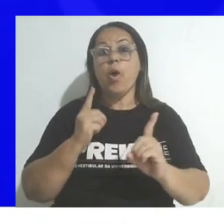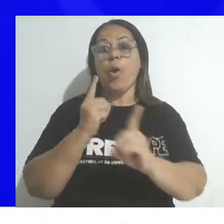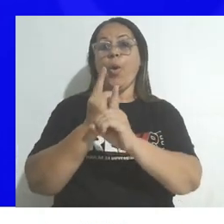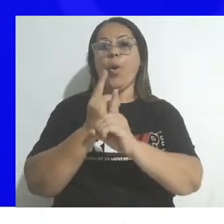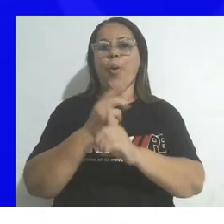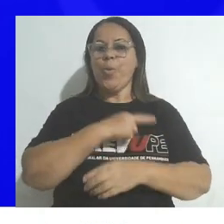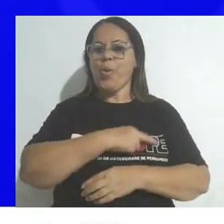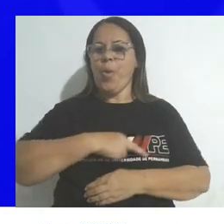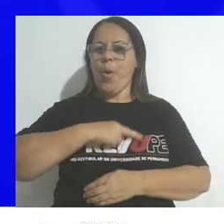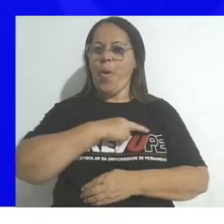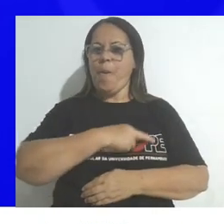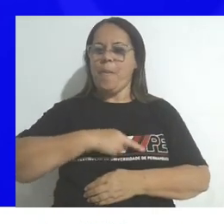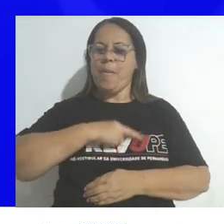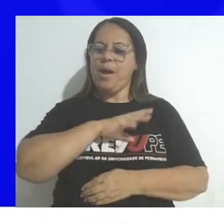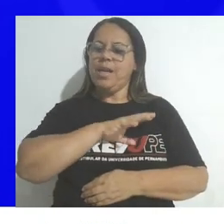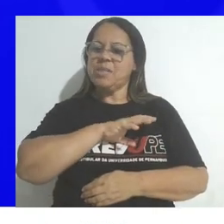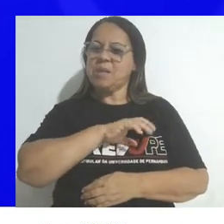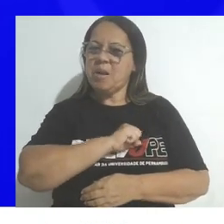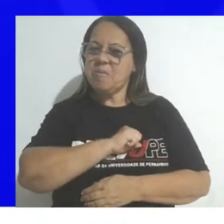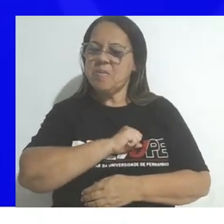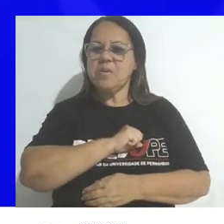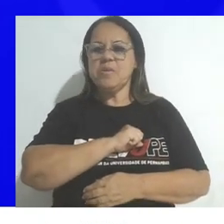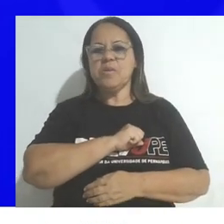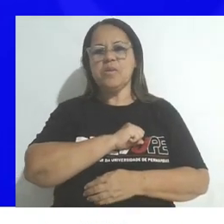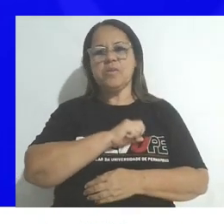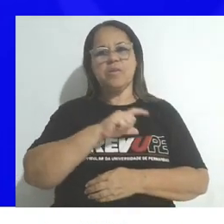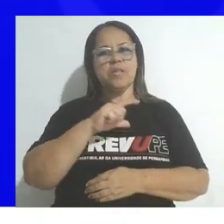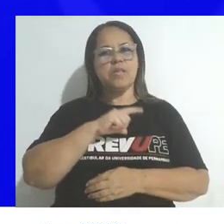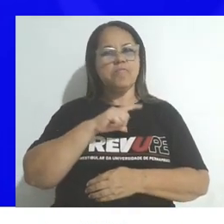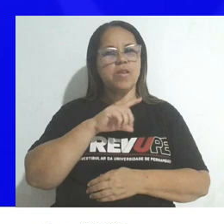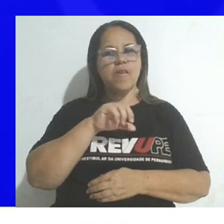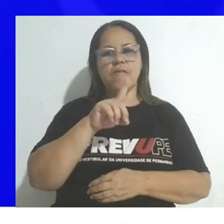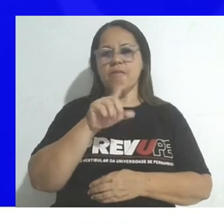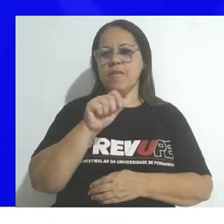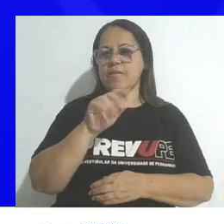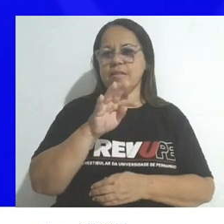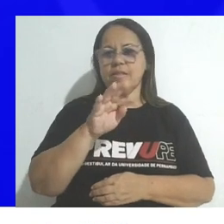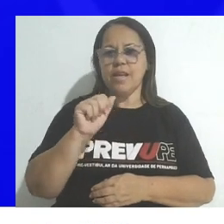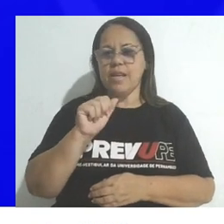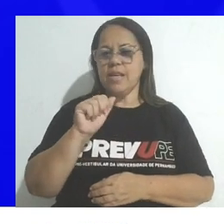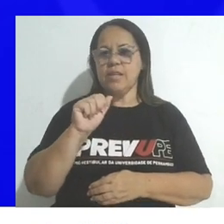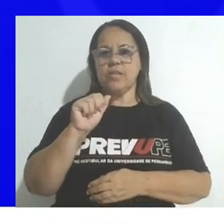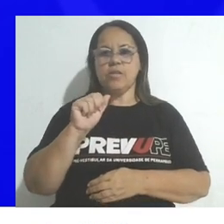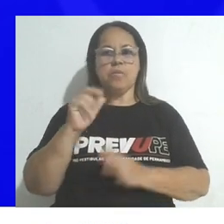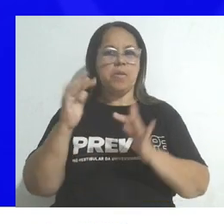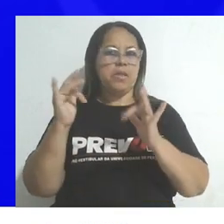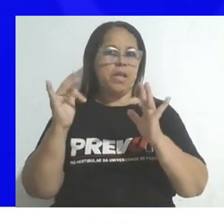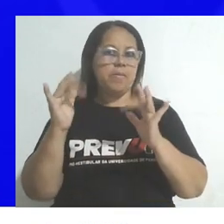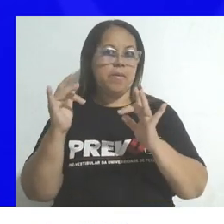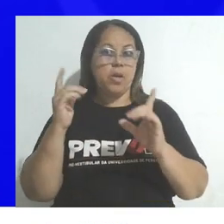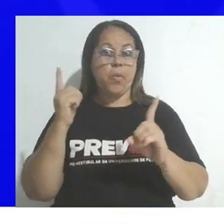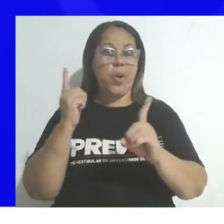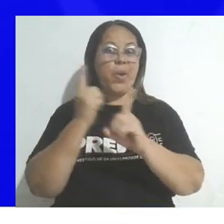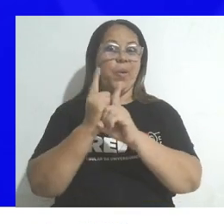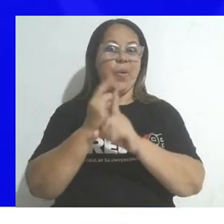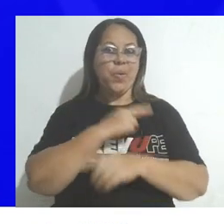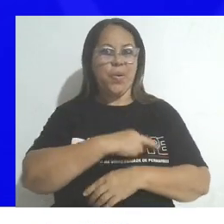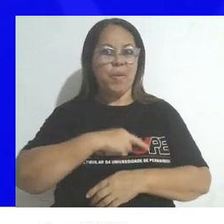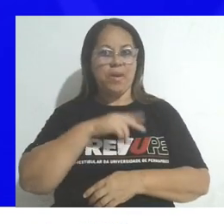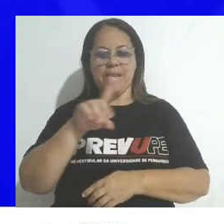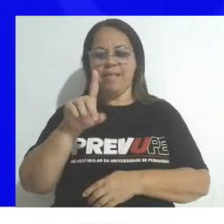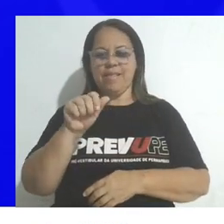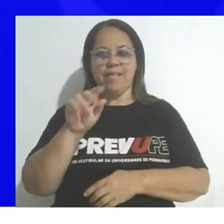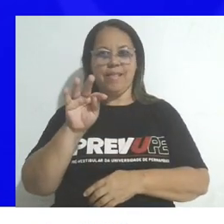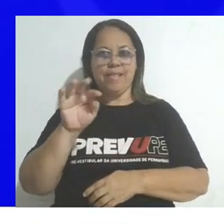encontro romântico encontro amoroso né Eu tenho um date com o meu namorado com a minha namorada então a